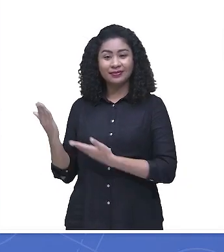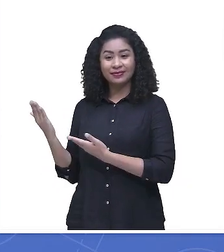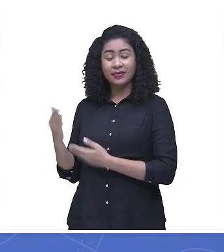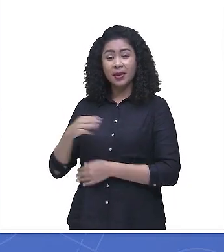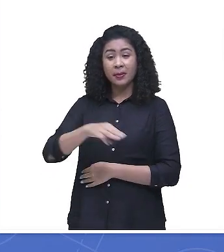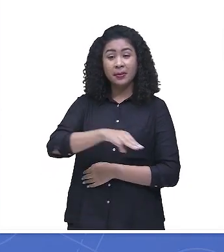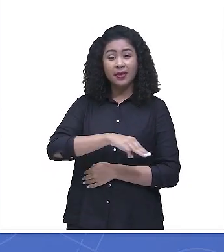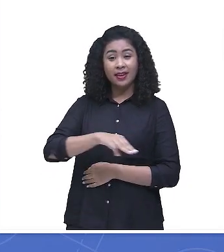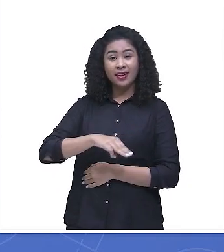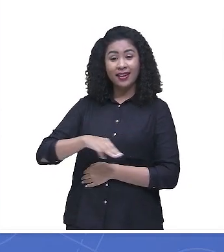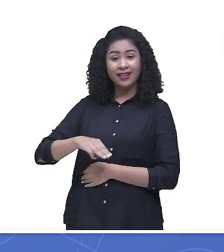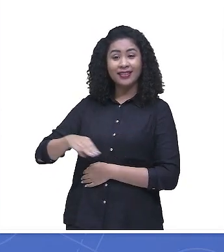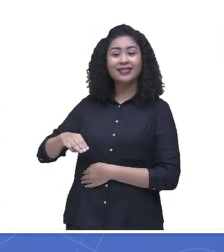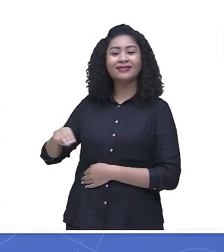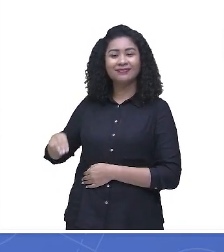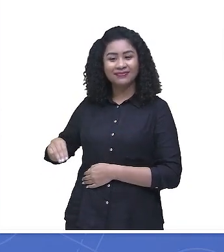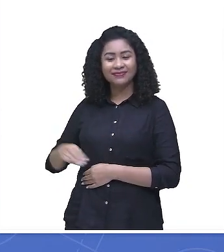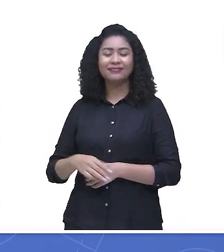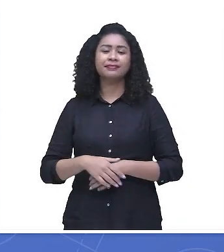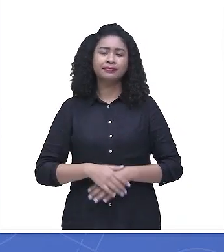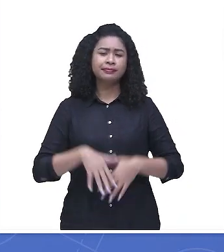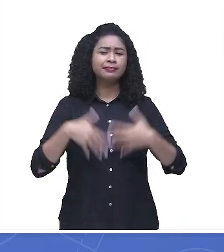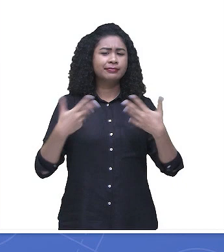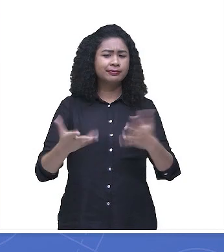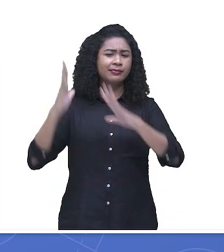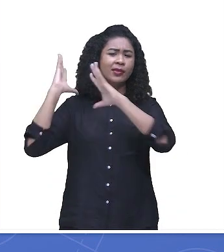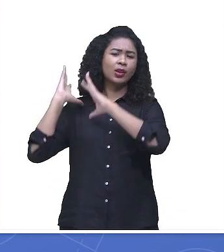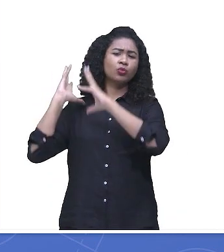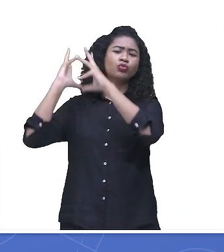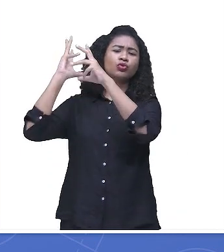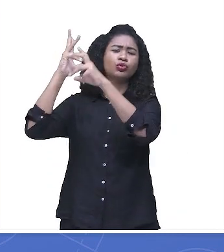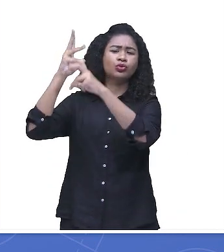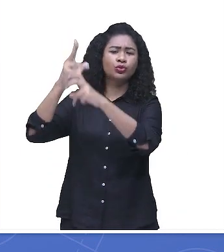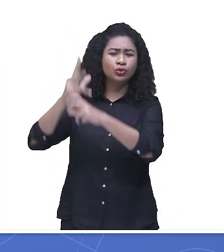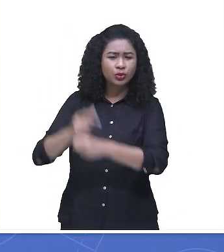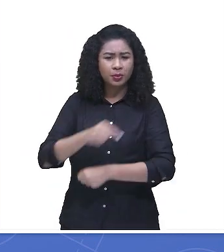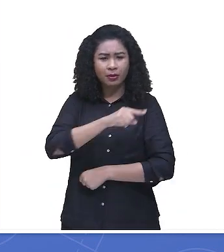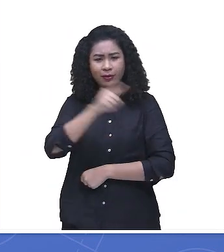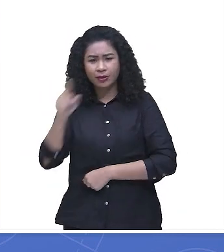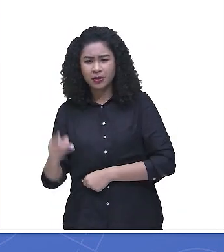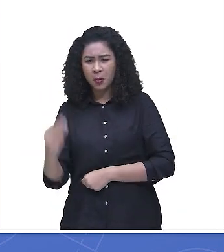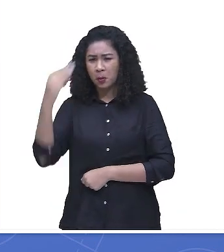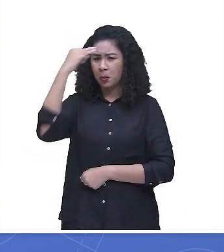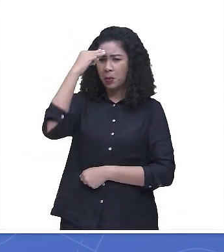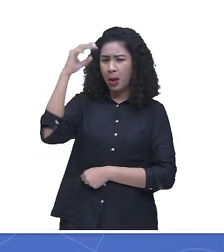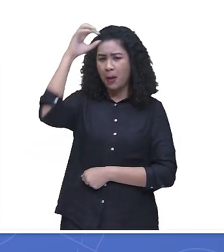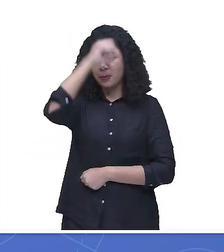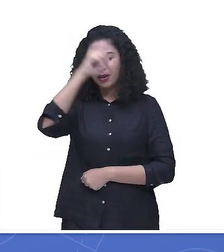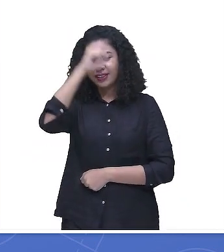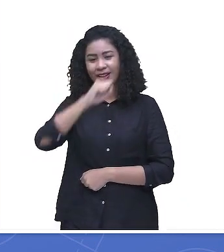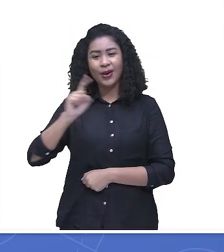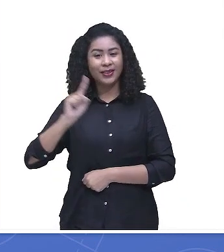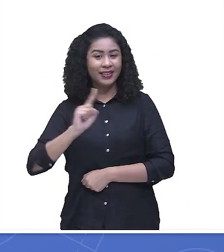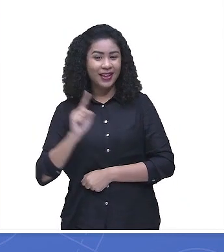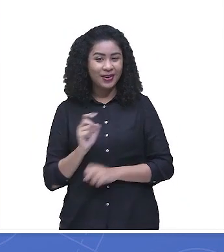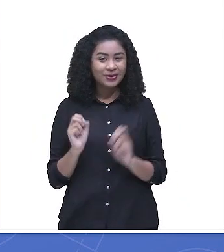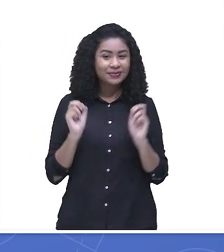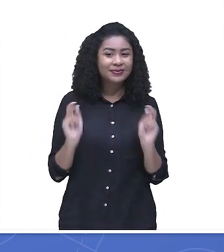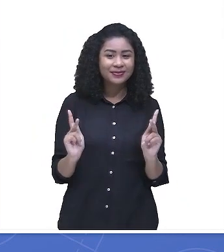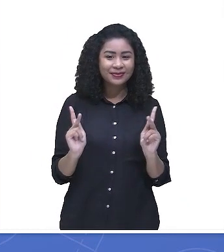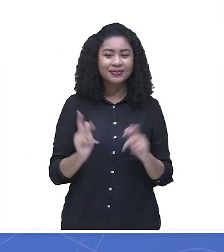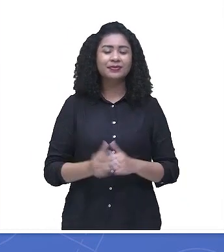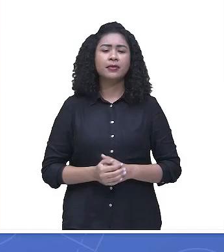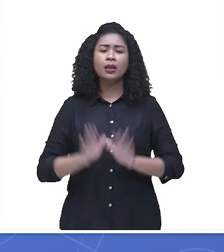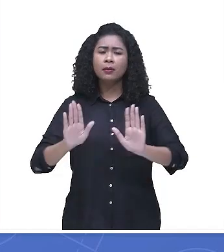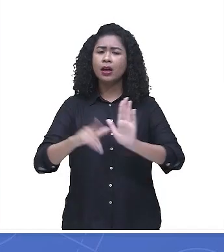Mesopotâmia. Então, nós vamos fazer aí um resgate para ver como é que está fixado esse conteúdo aí na cabecinha de vocês, tudo bem? Antes